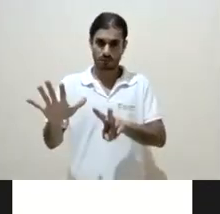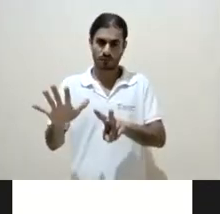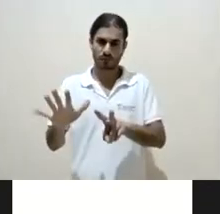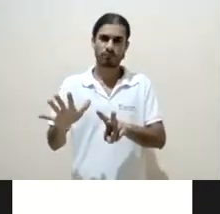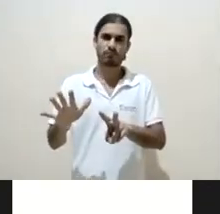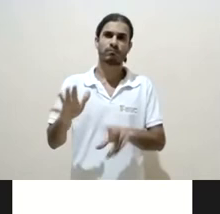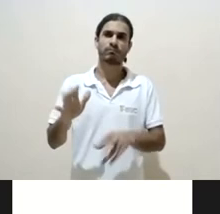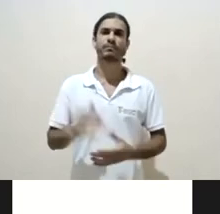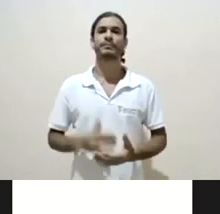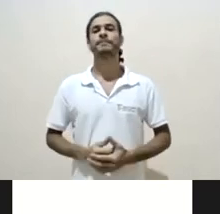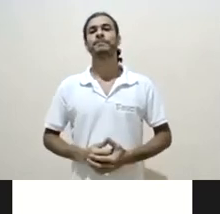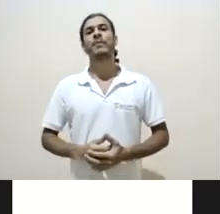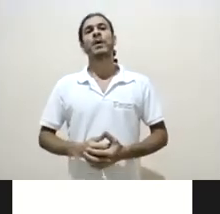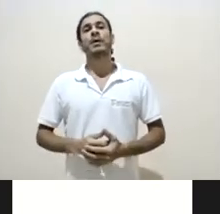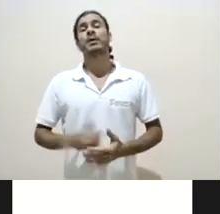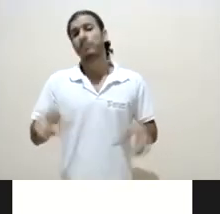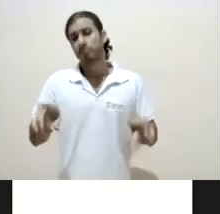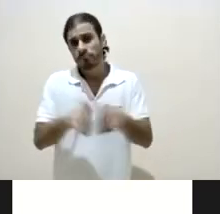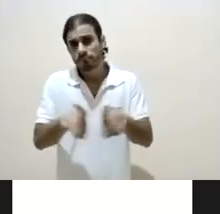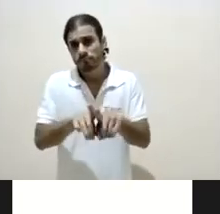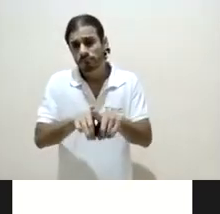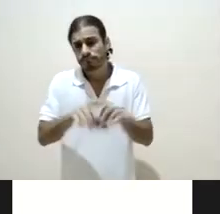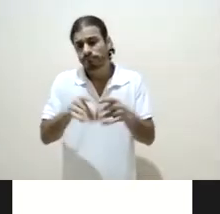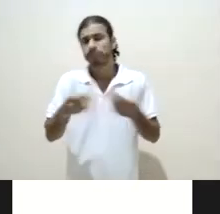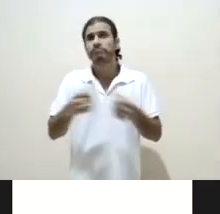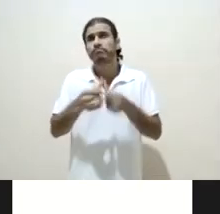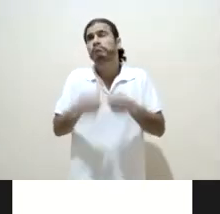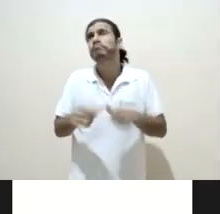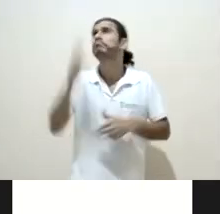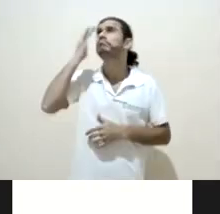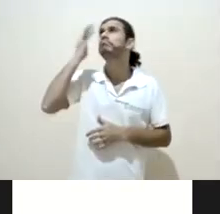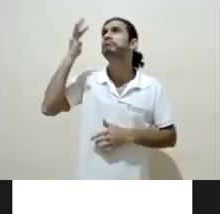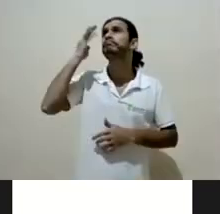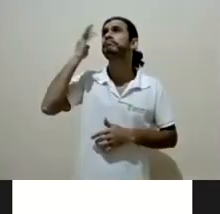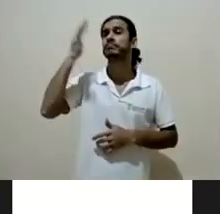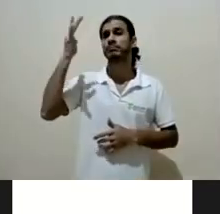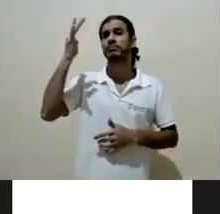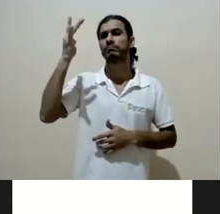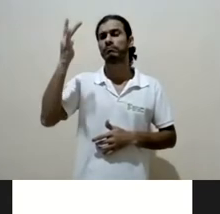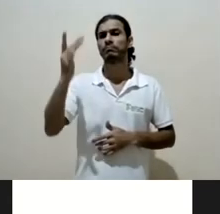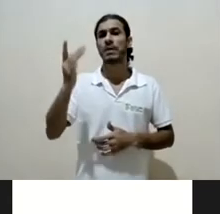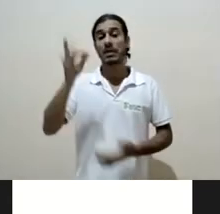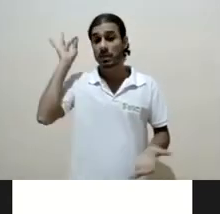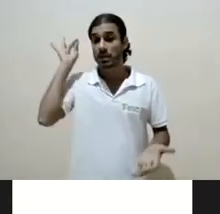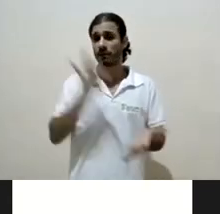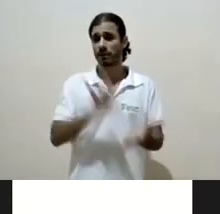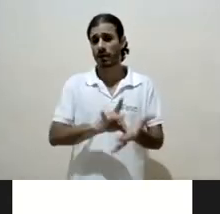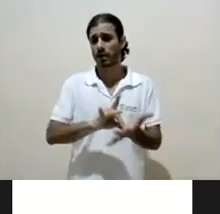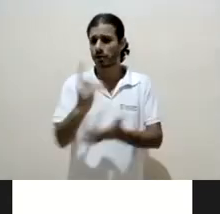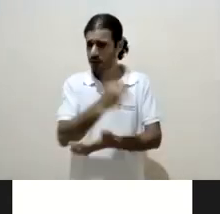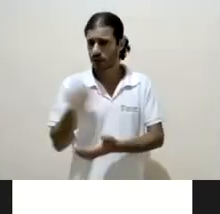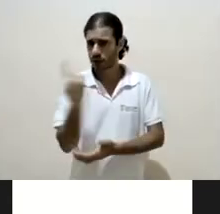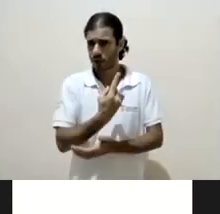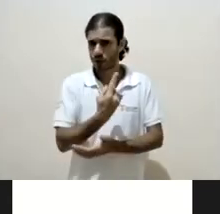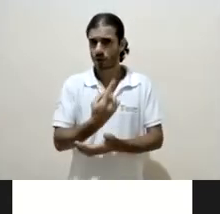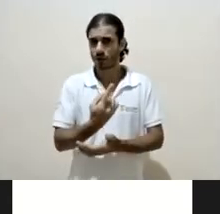também, como disse, fico imaginando e, sinceramente, né, espero que a gente vire a página. Né, a gente precisa